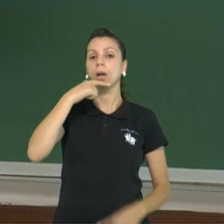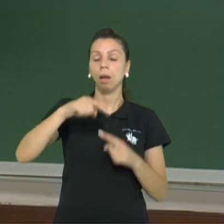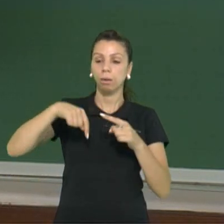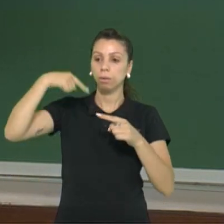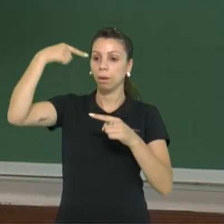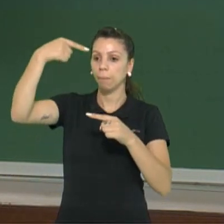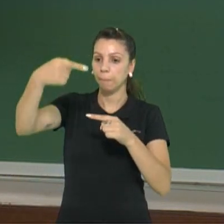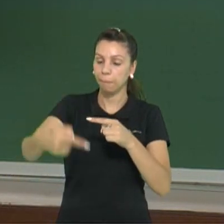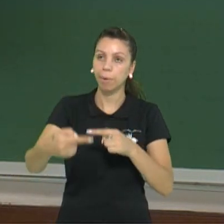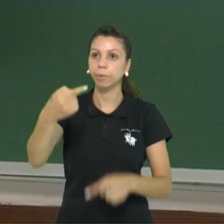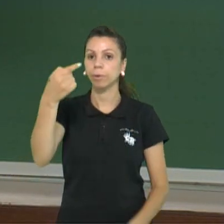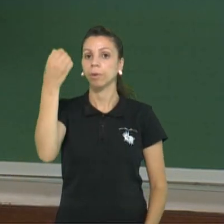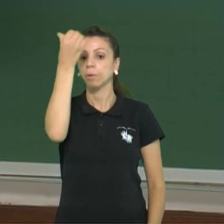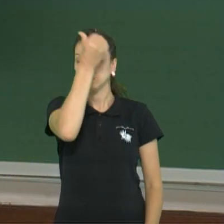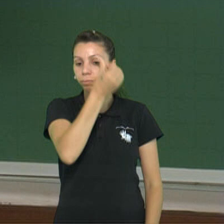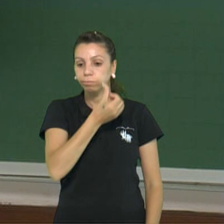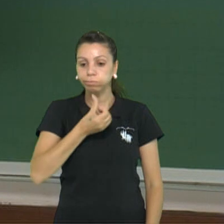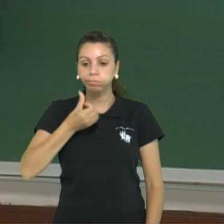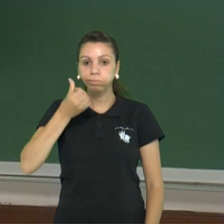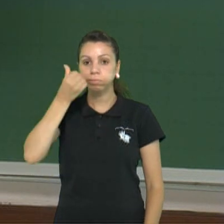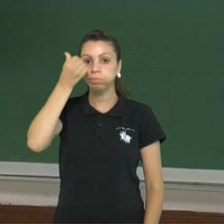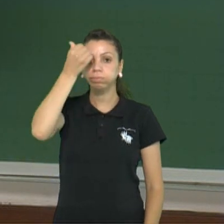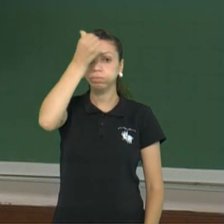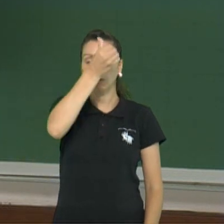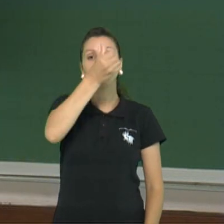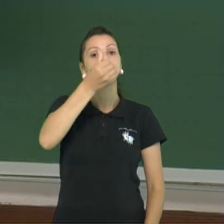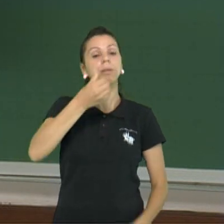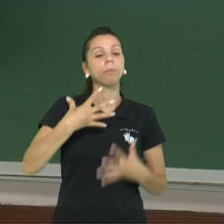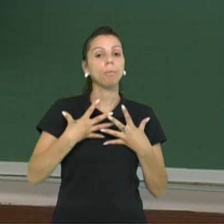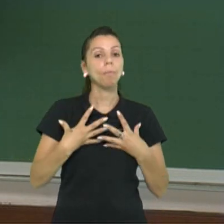também, meu corpo já eliminou toda essa substância aí.